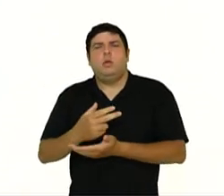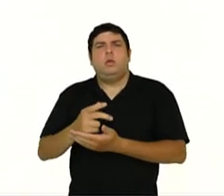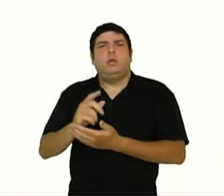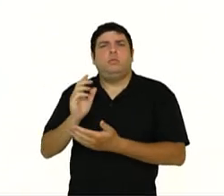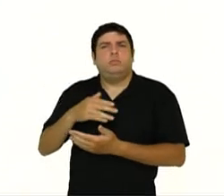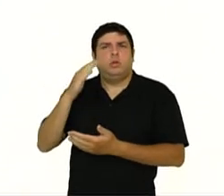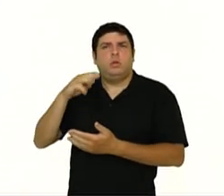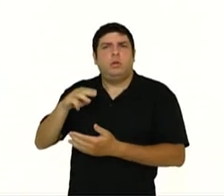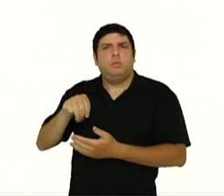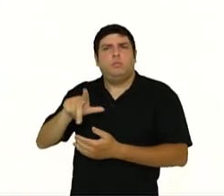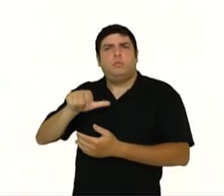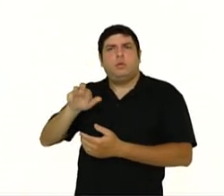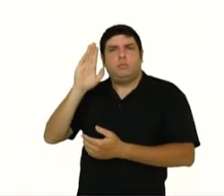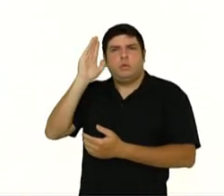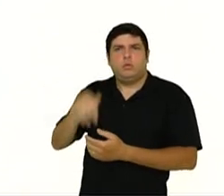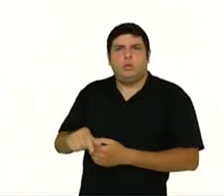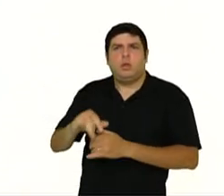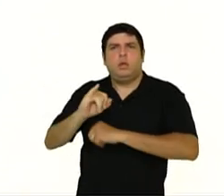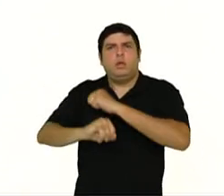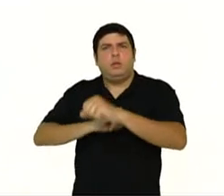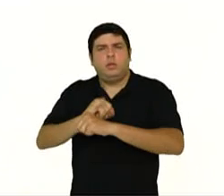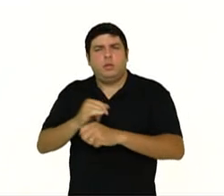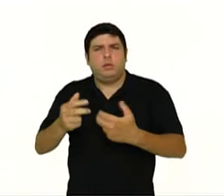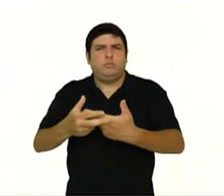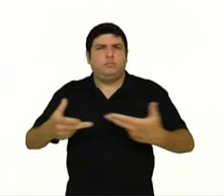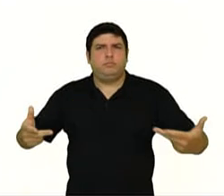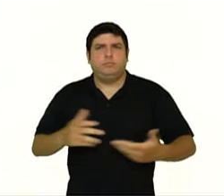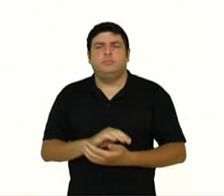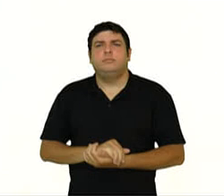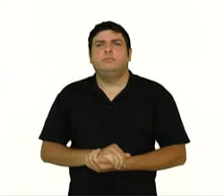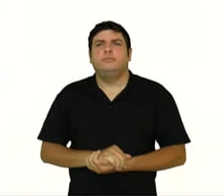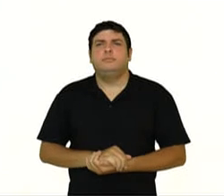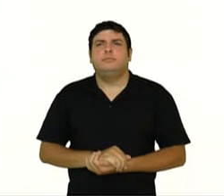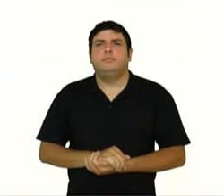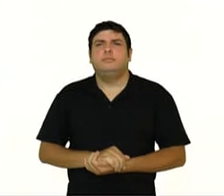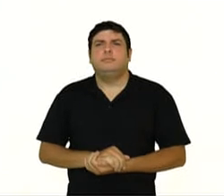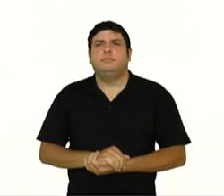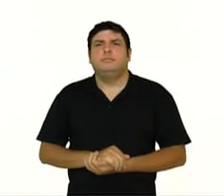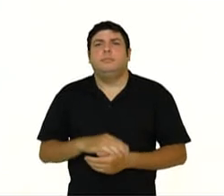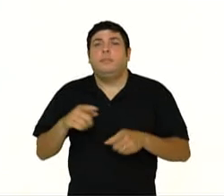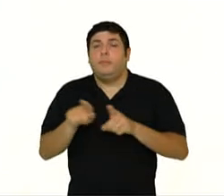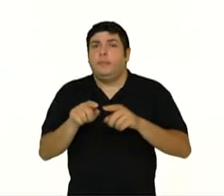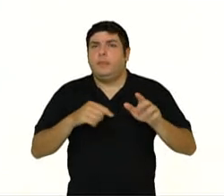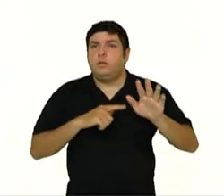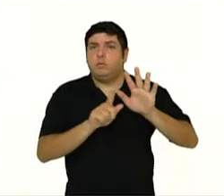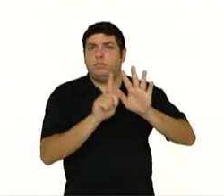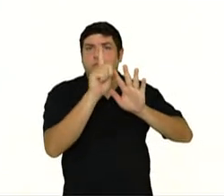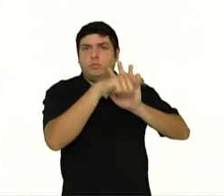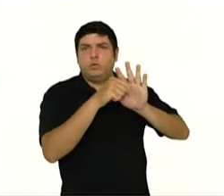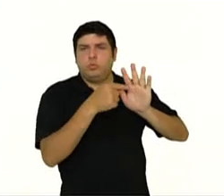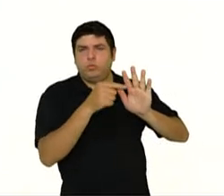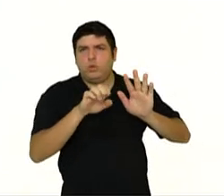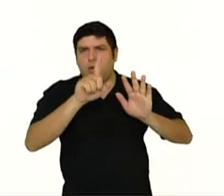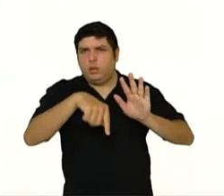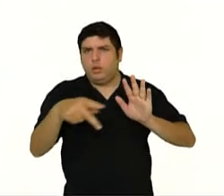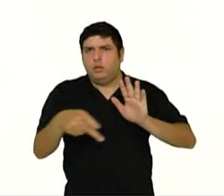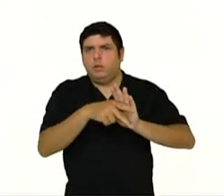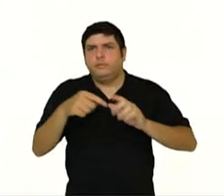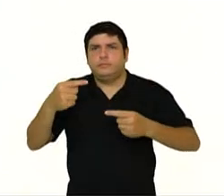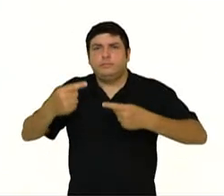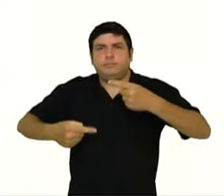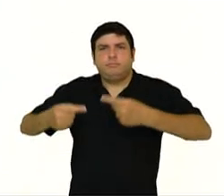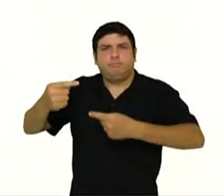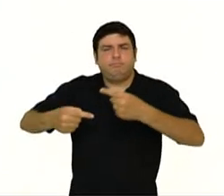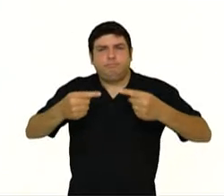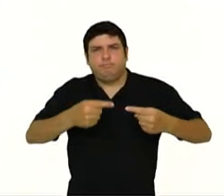internet, né? Entre outros, muitos outros, né? Então, esse gênero, ele pertence à ordem do argumentar,